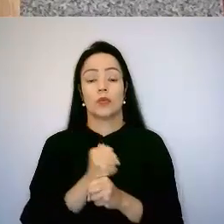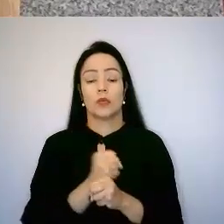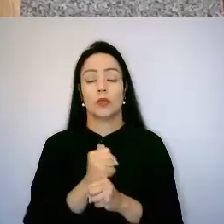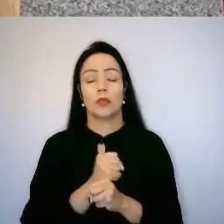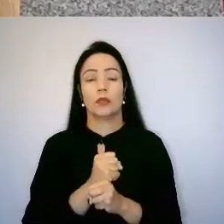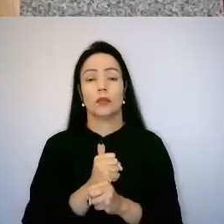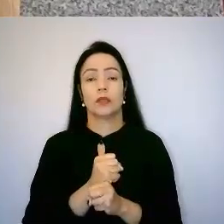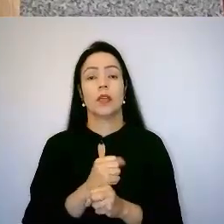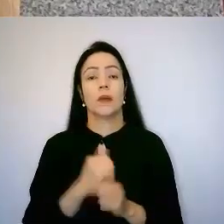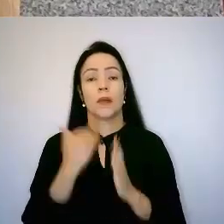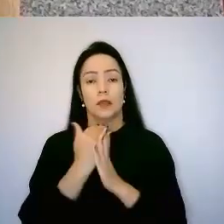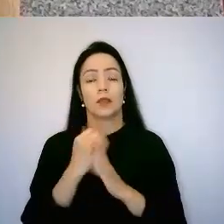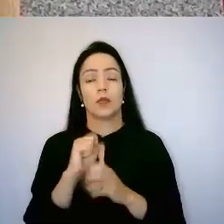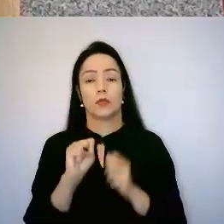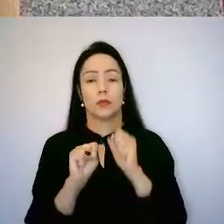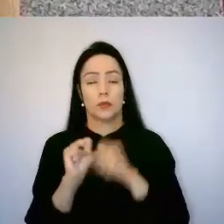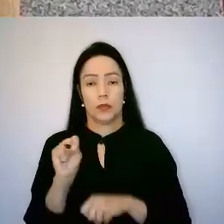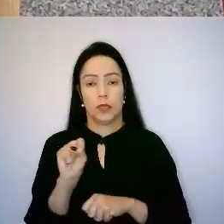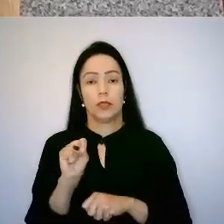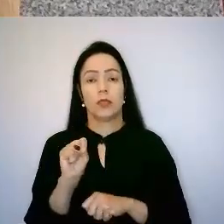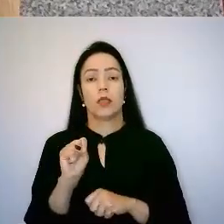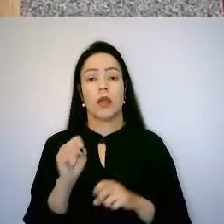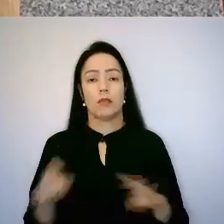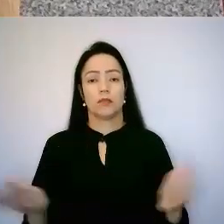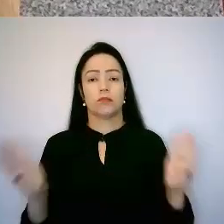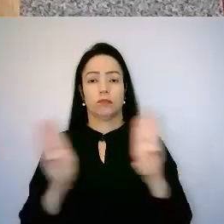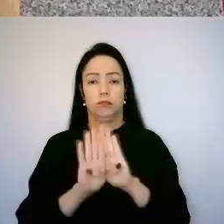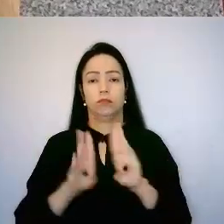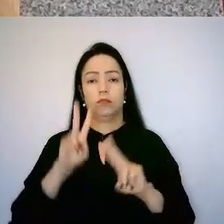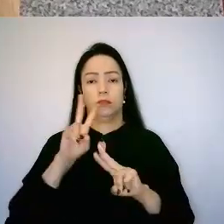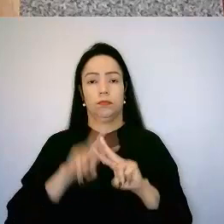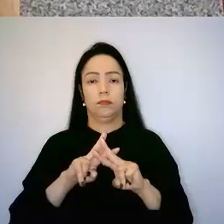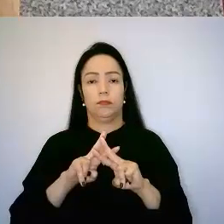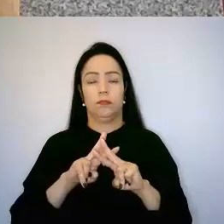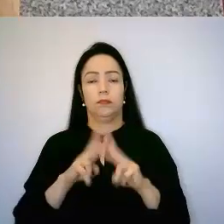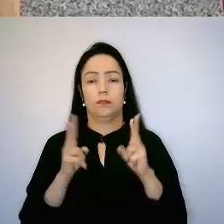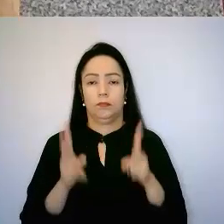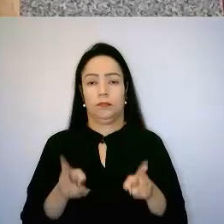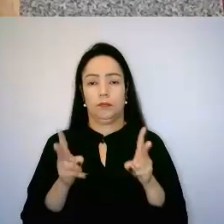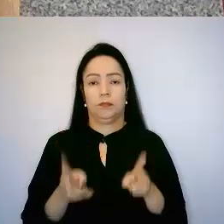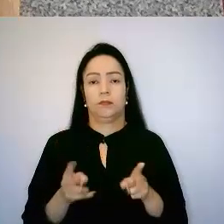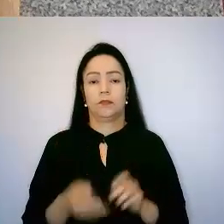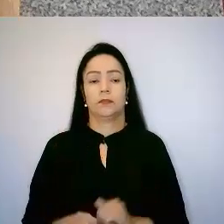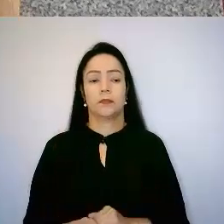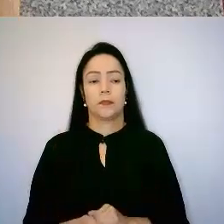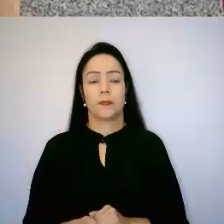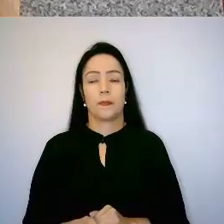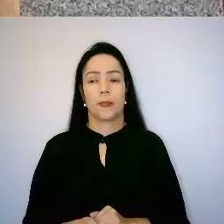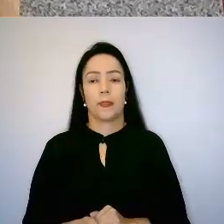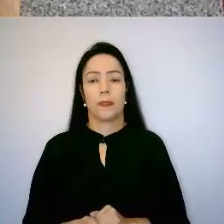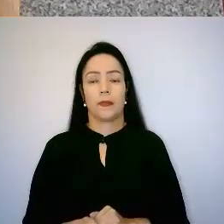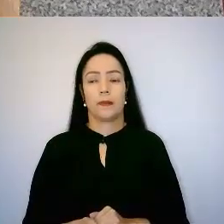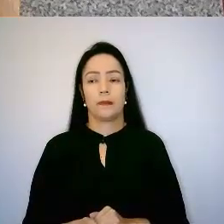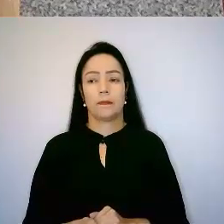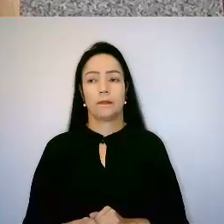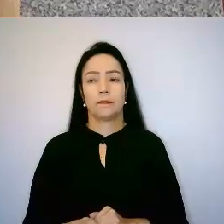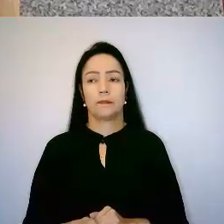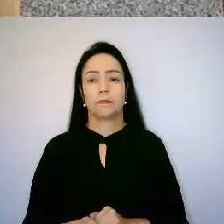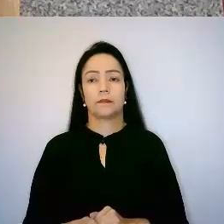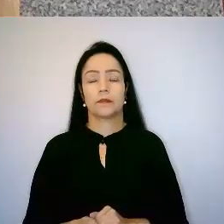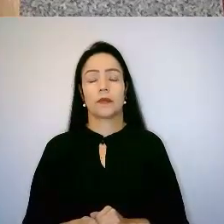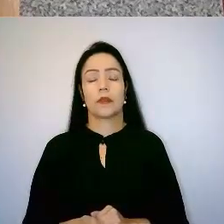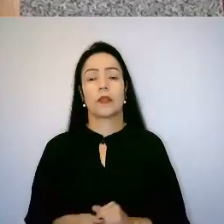de reclusão em regime fechado acontece que passados mais de três